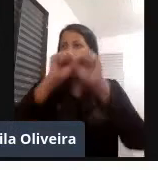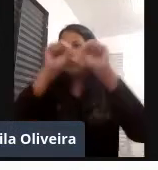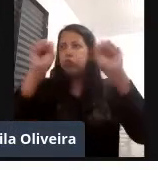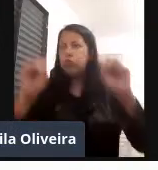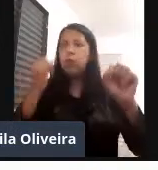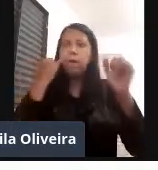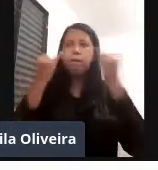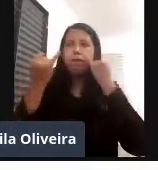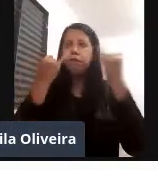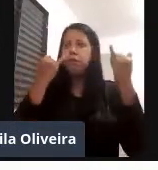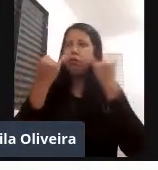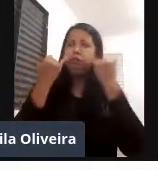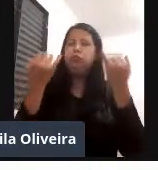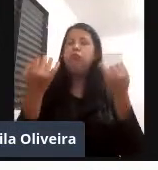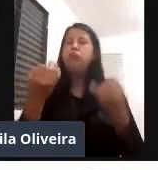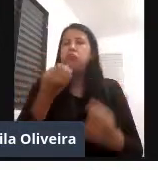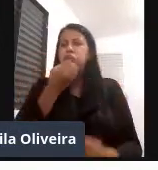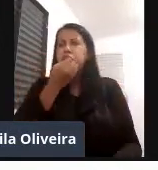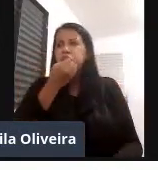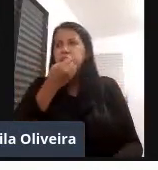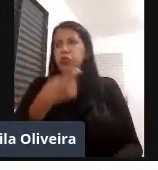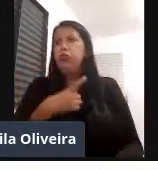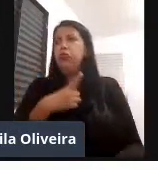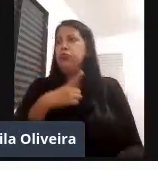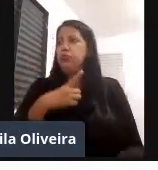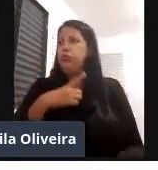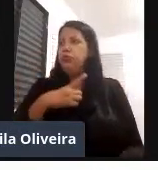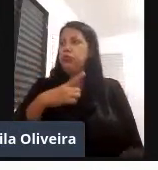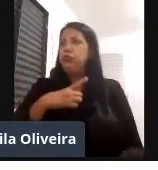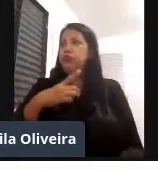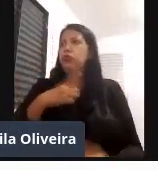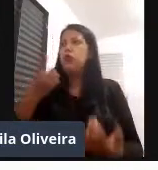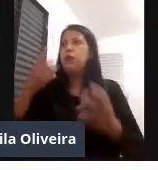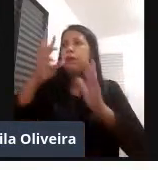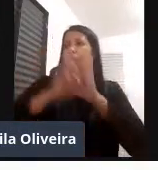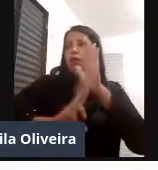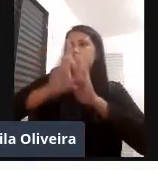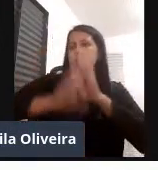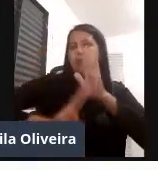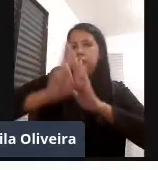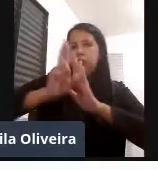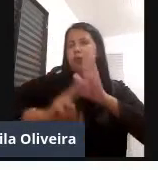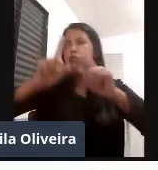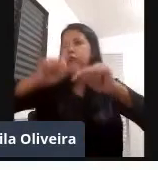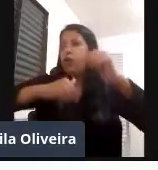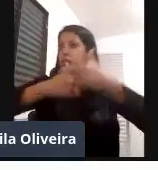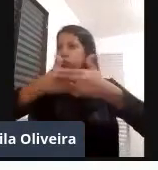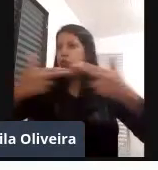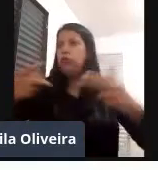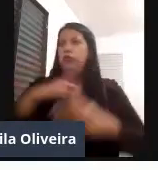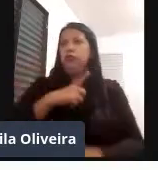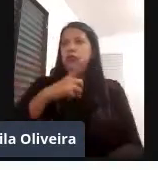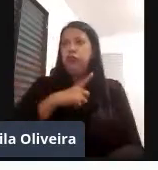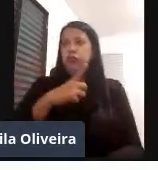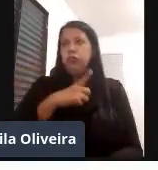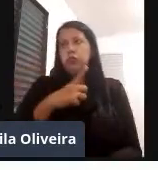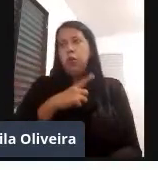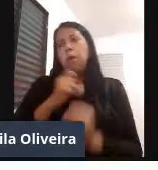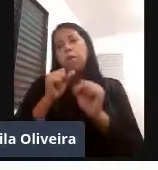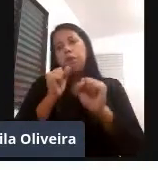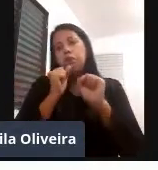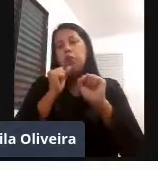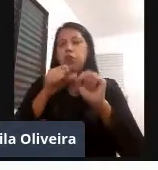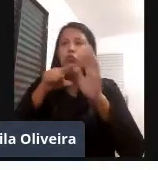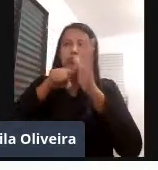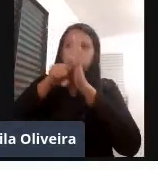ter acesso a todas essas teses e dissertações e a todo o material. Então, você consegue acessar, você consegue baixar,